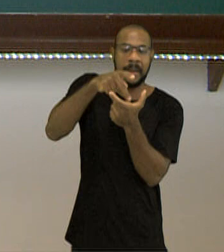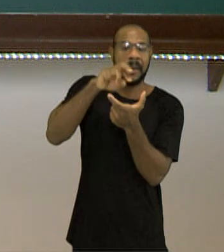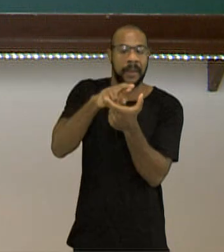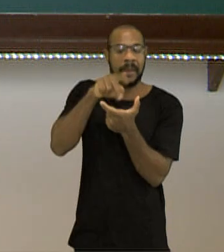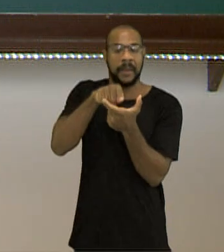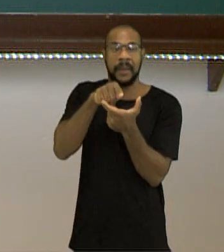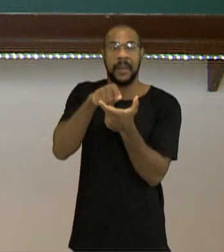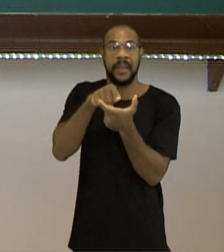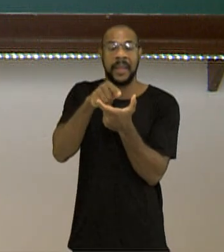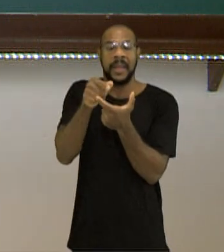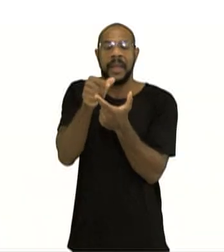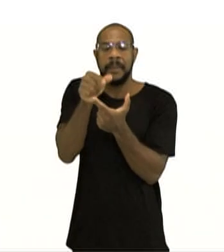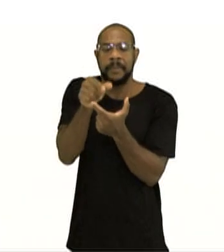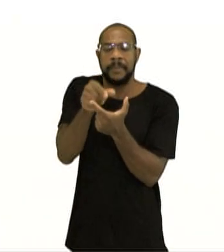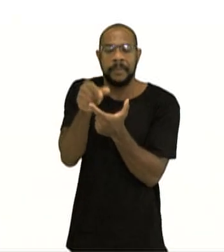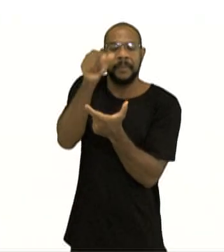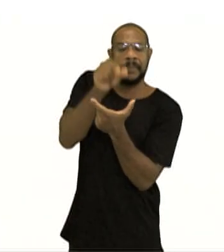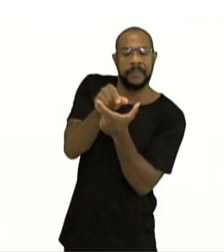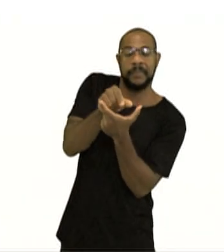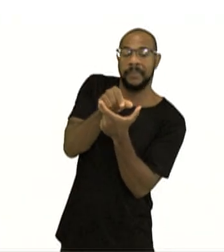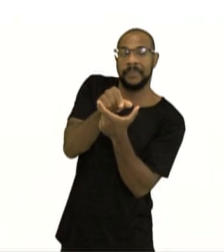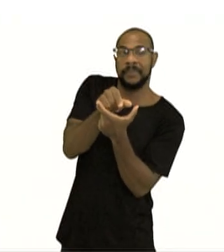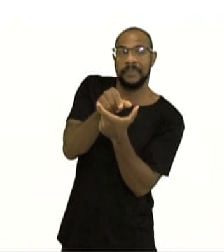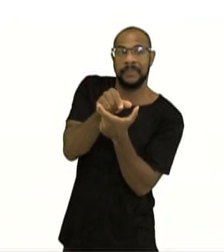na antepenúltima.